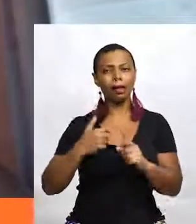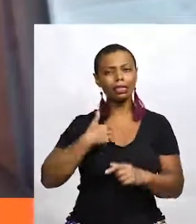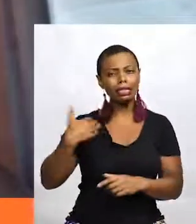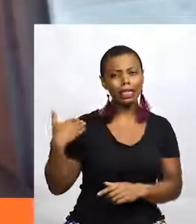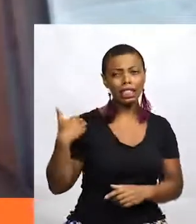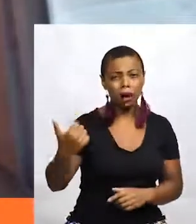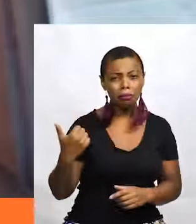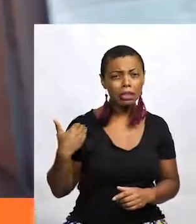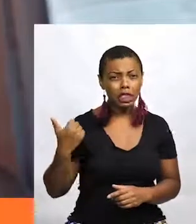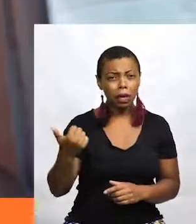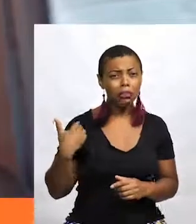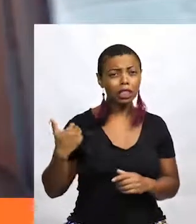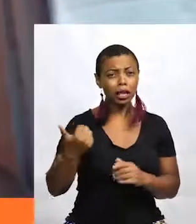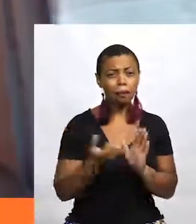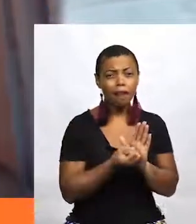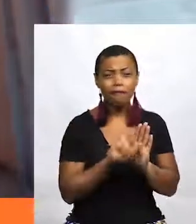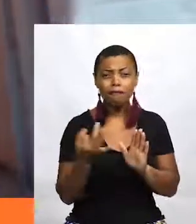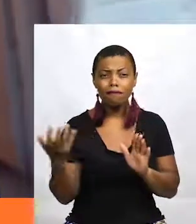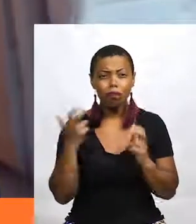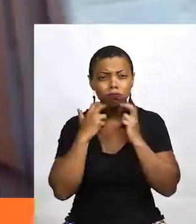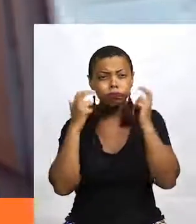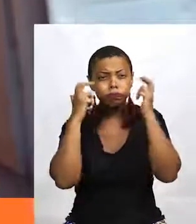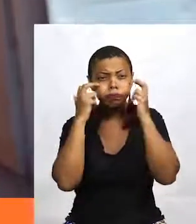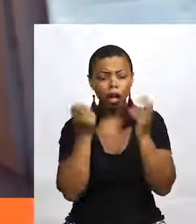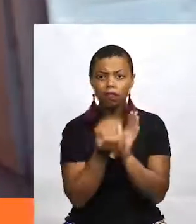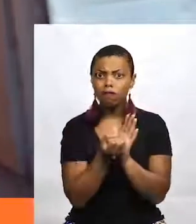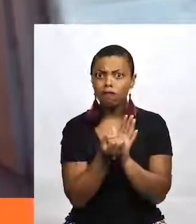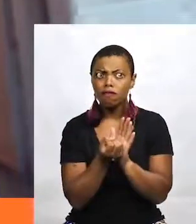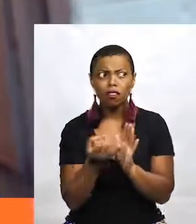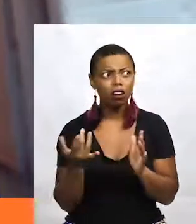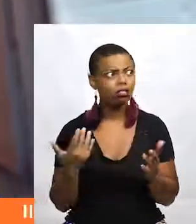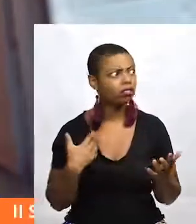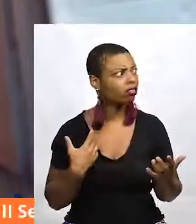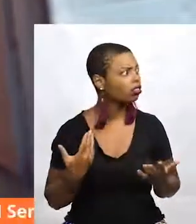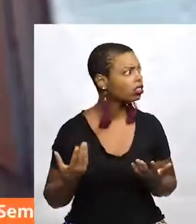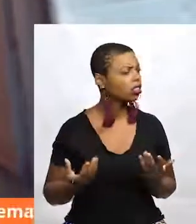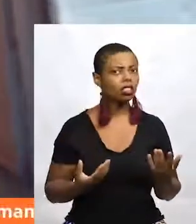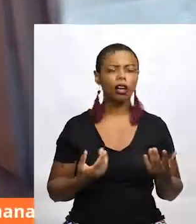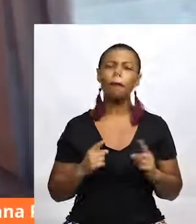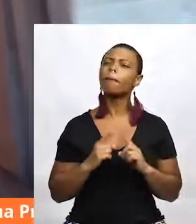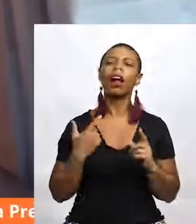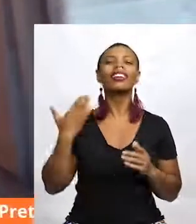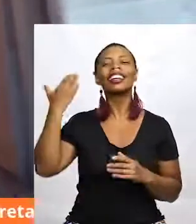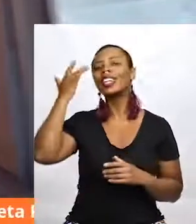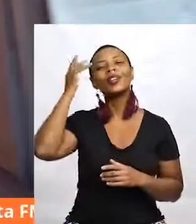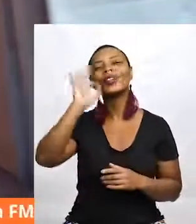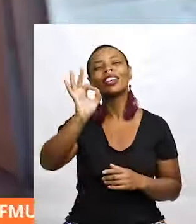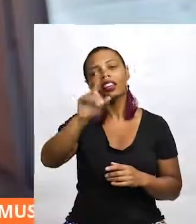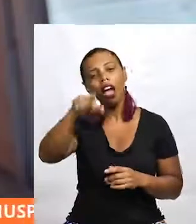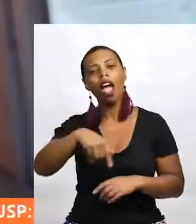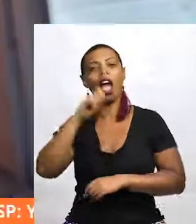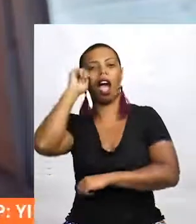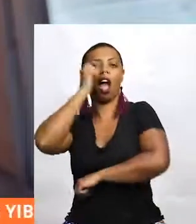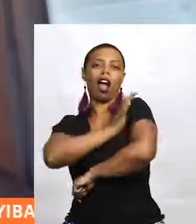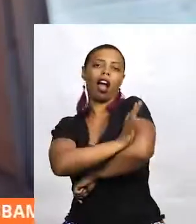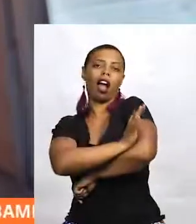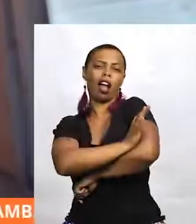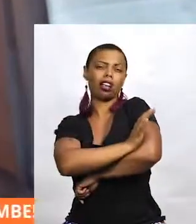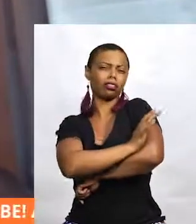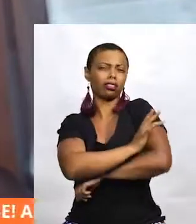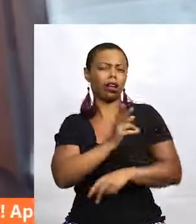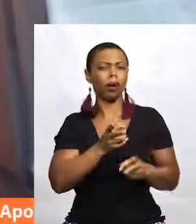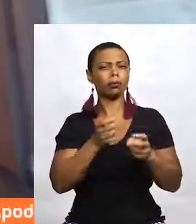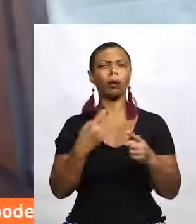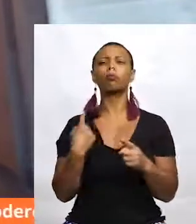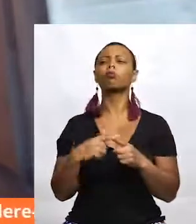tipos de tratamento vexatório e à época eu não consegui ver nisso racismo, eu não consegui ver nisso uma